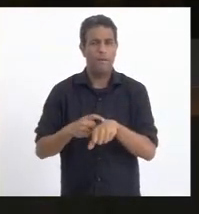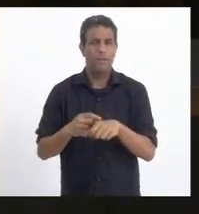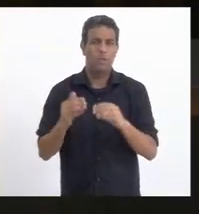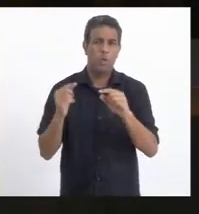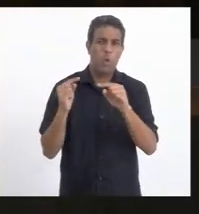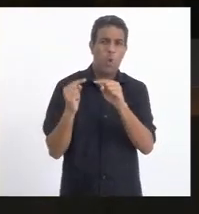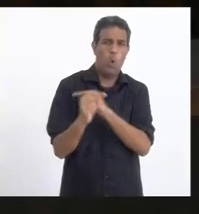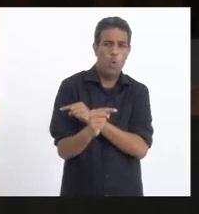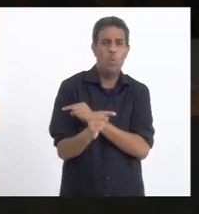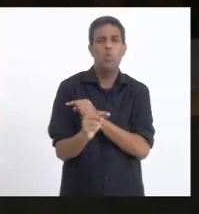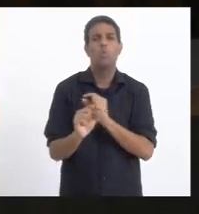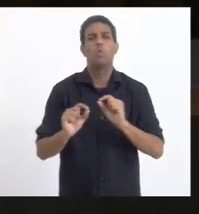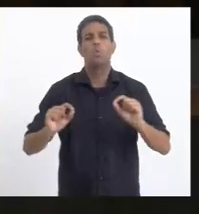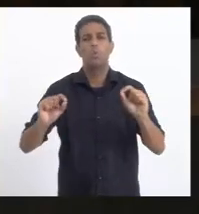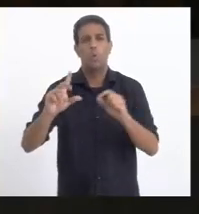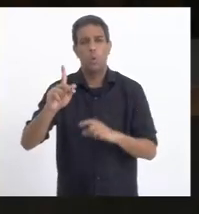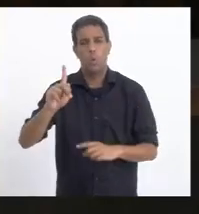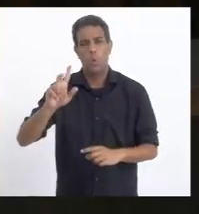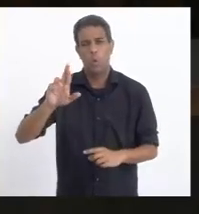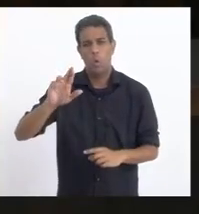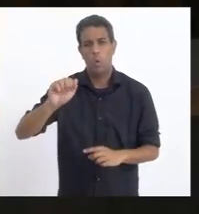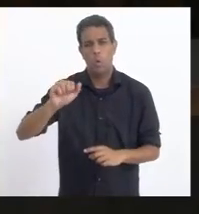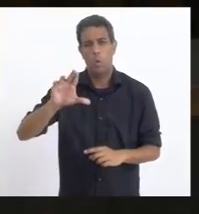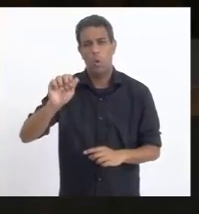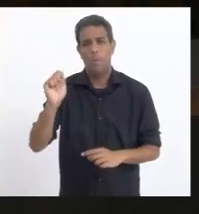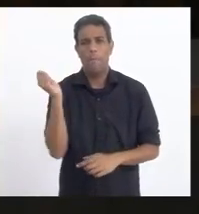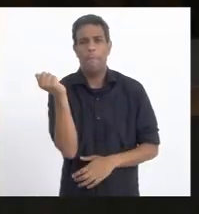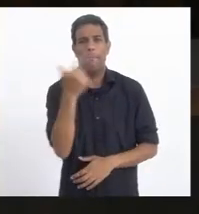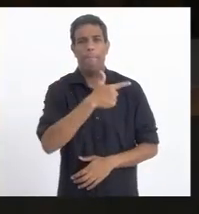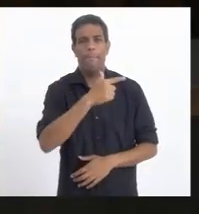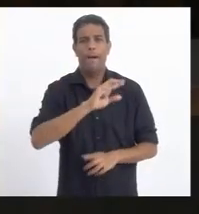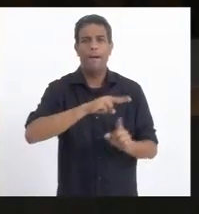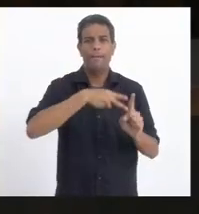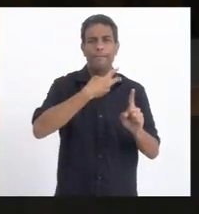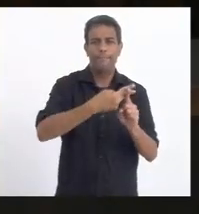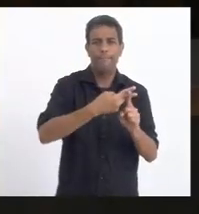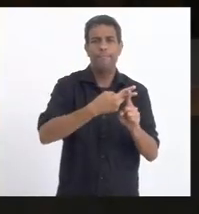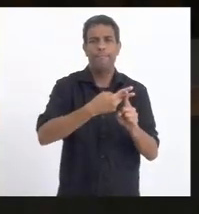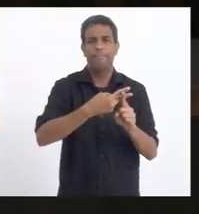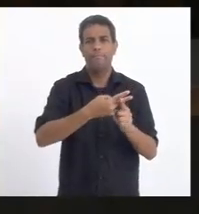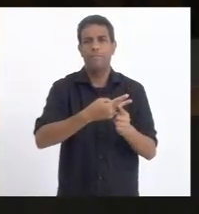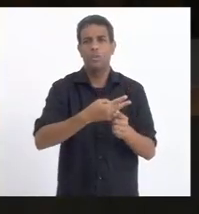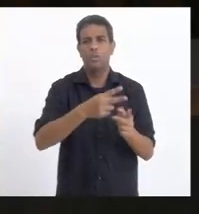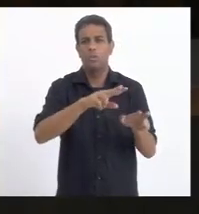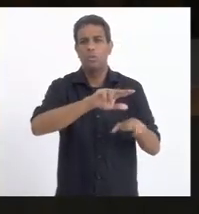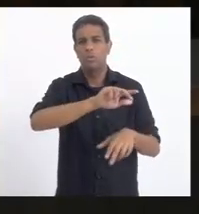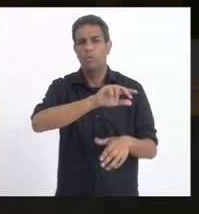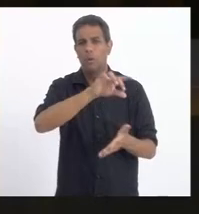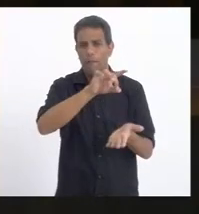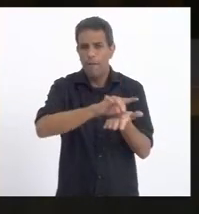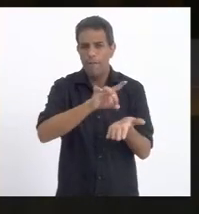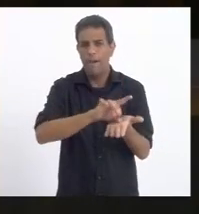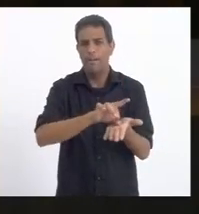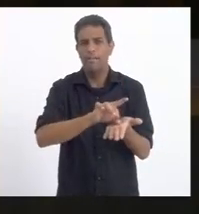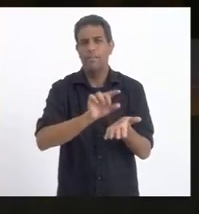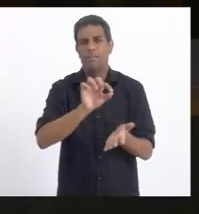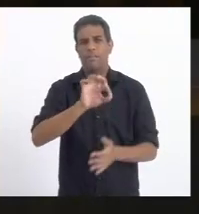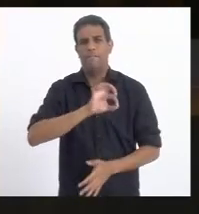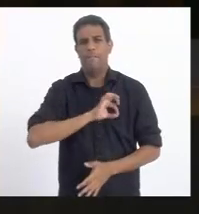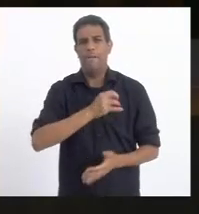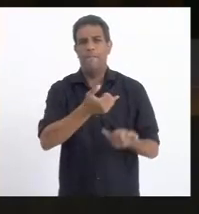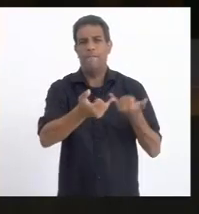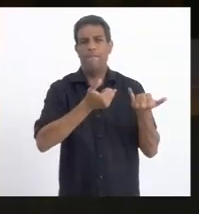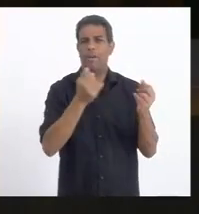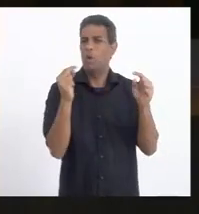concordo que os praças ganhavam mais a gratificação do que os oficiais eu disse o policial